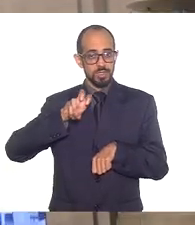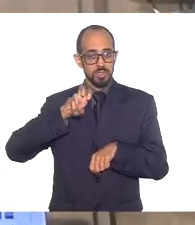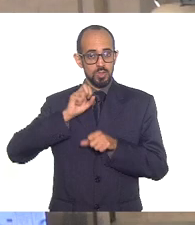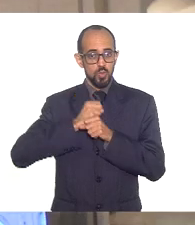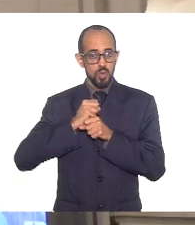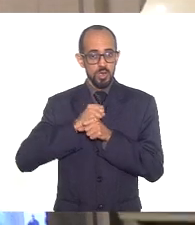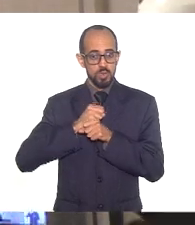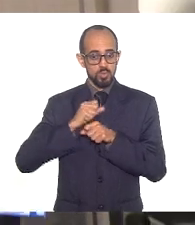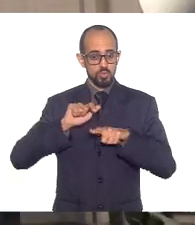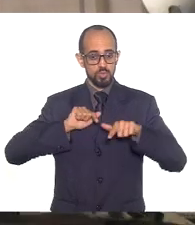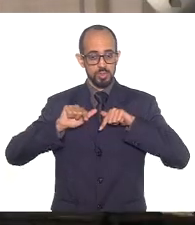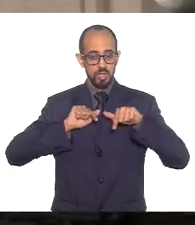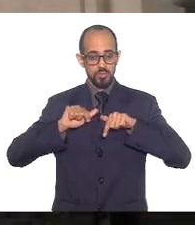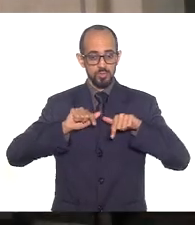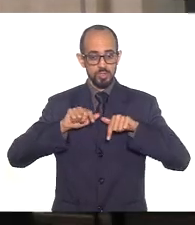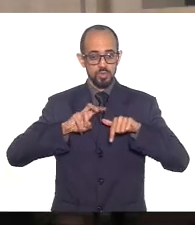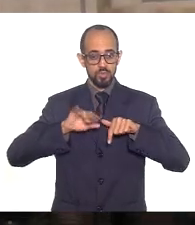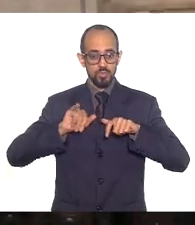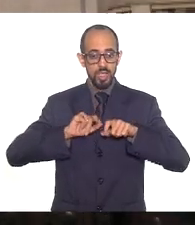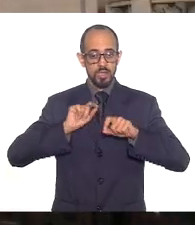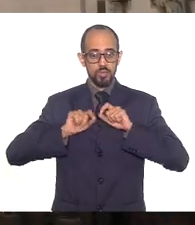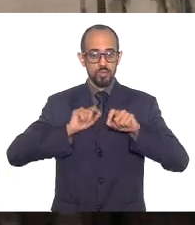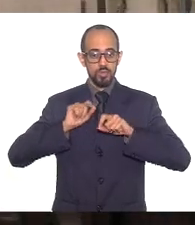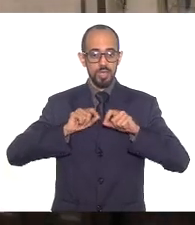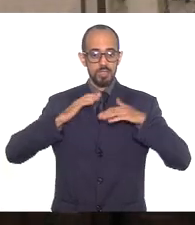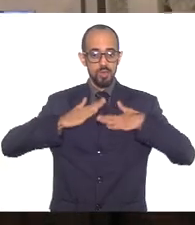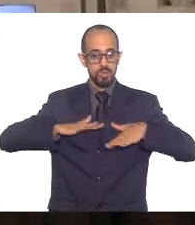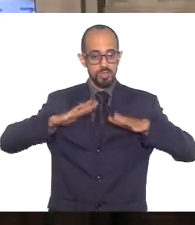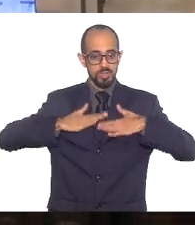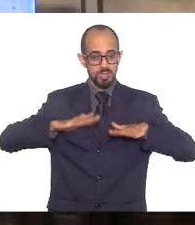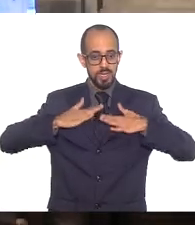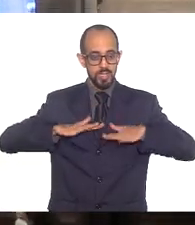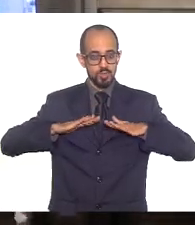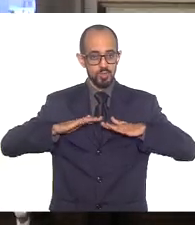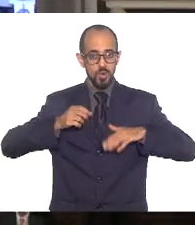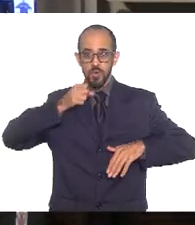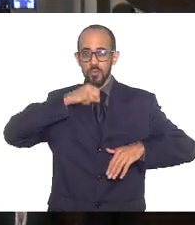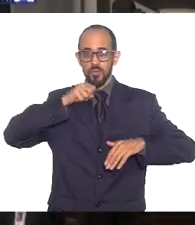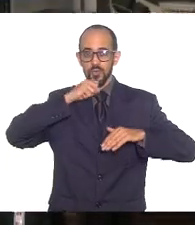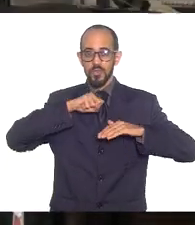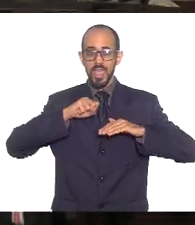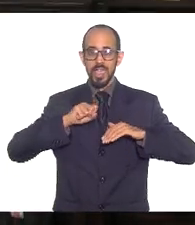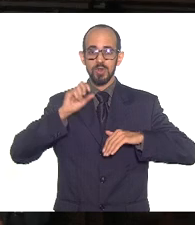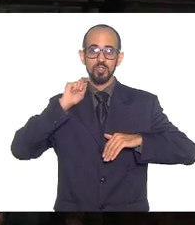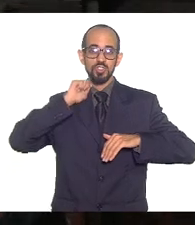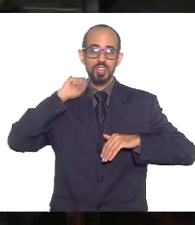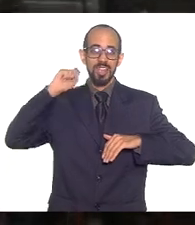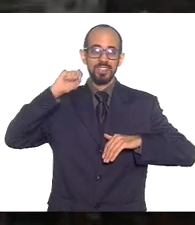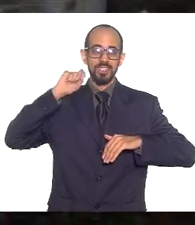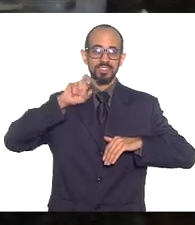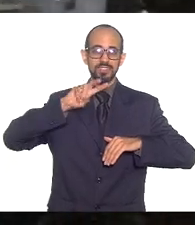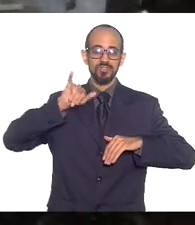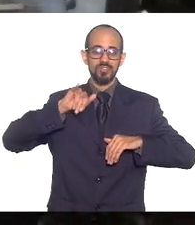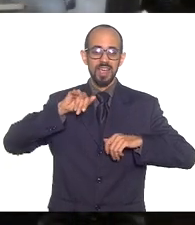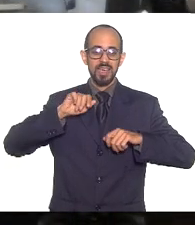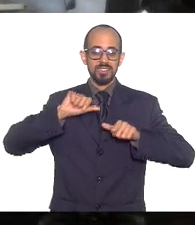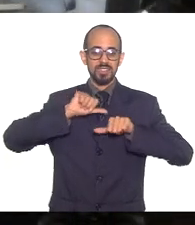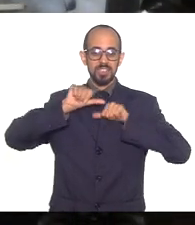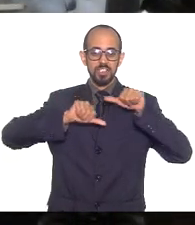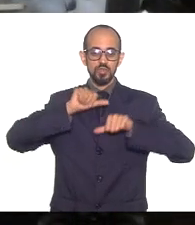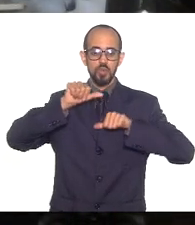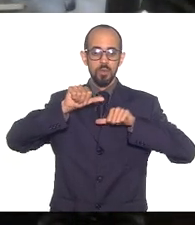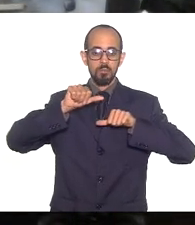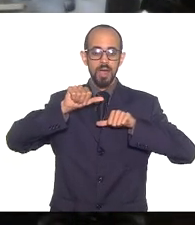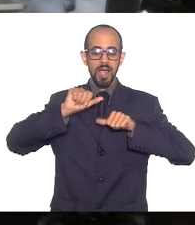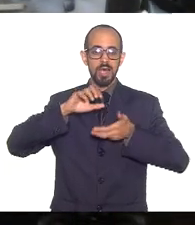prestados terá o seu merecido descanso o velho Tiradentes vai se transformar no que ele merece ser um